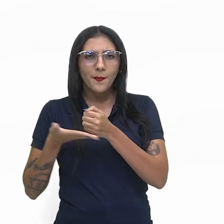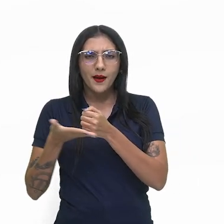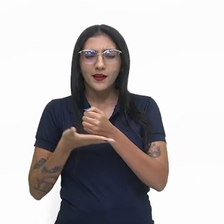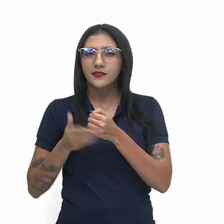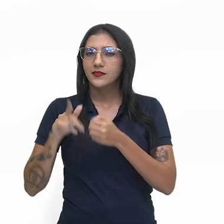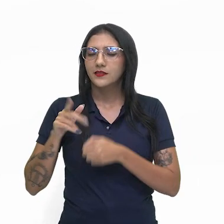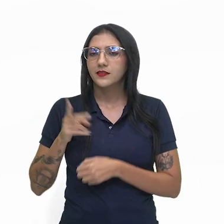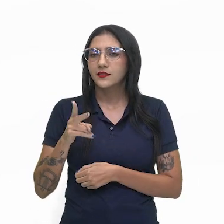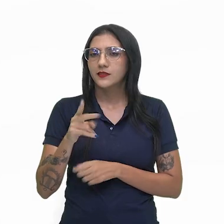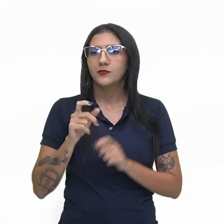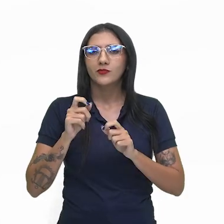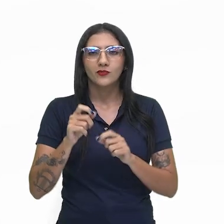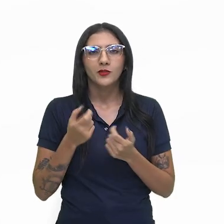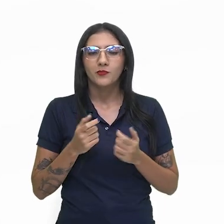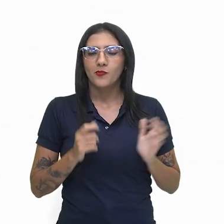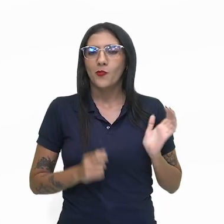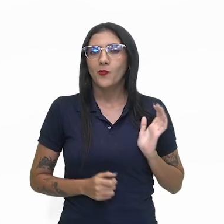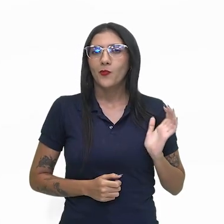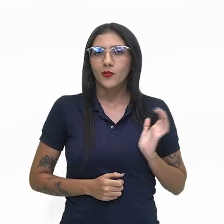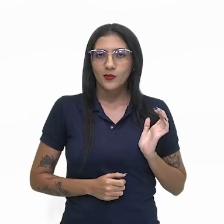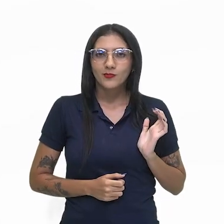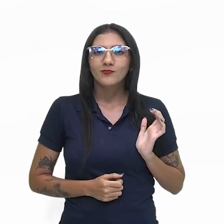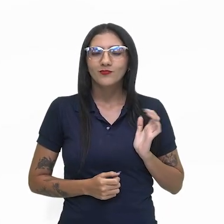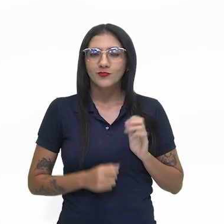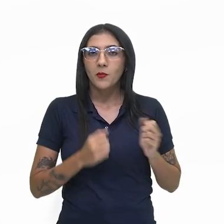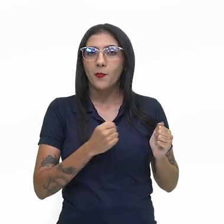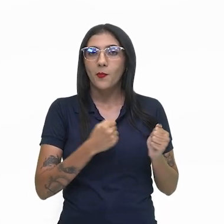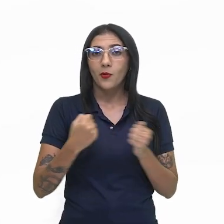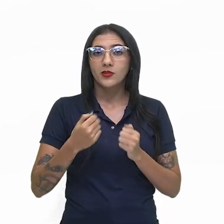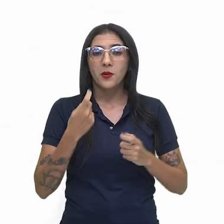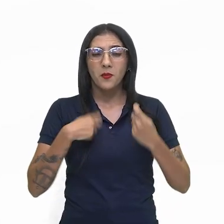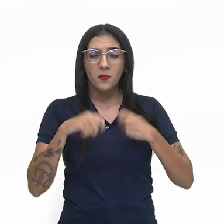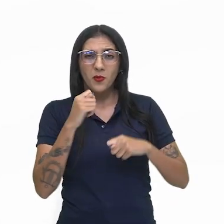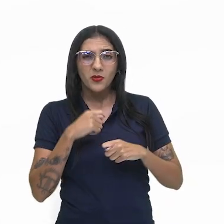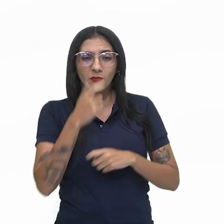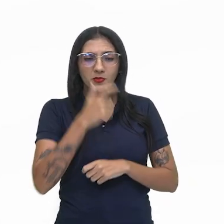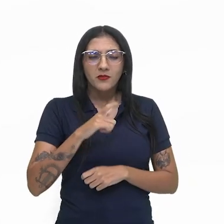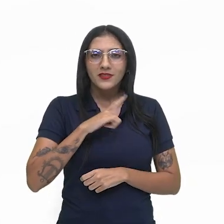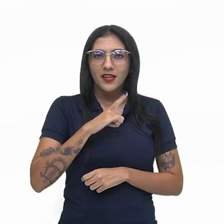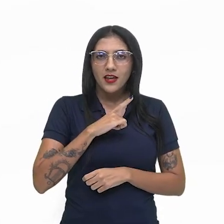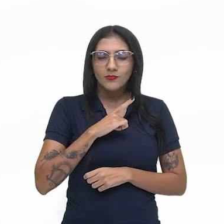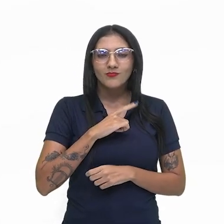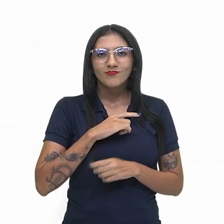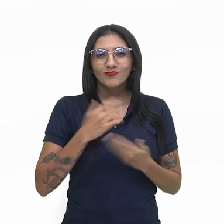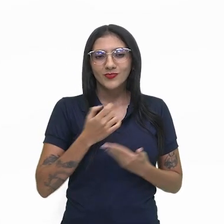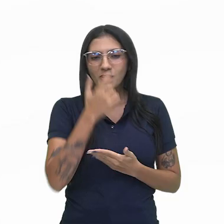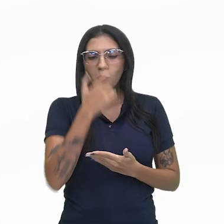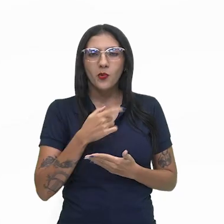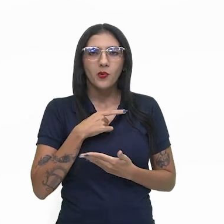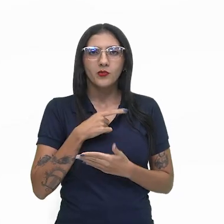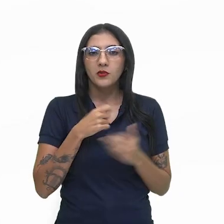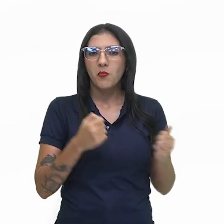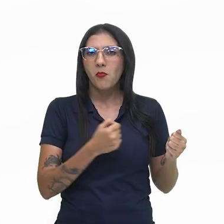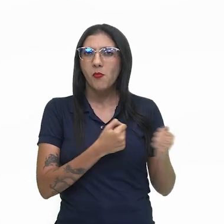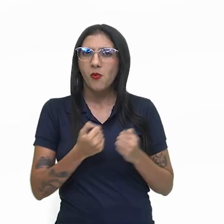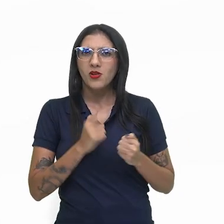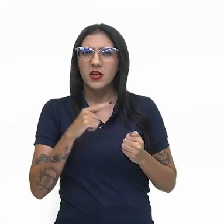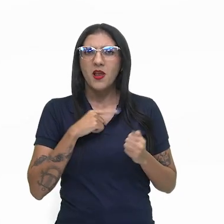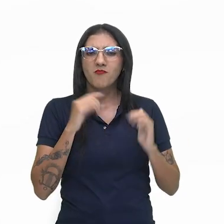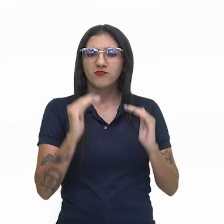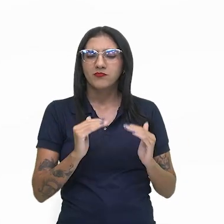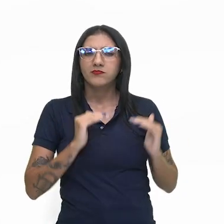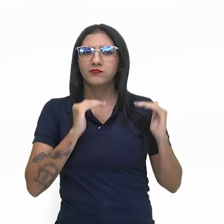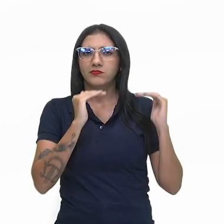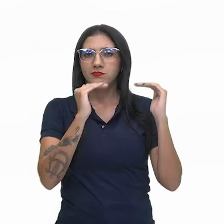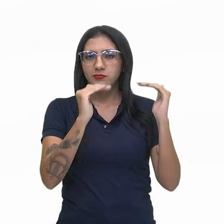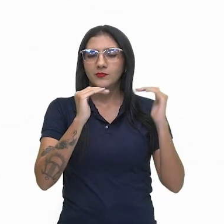os primeiros, os ricos. É o poder econômico. Se eu tenho o poder econômico, então eu tenho um poder que se sobressai dentro da